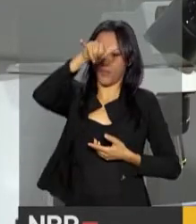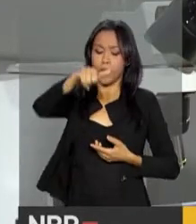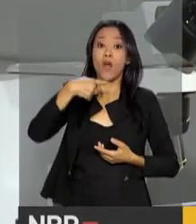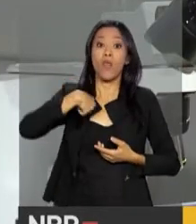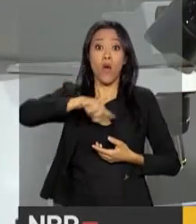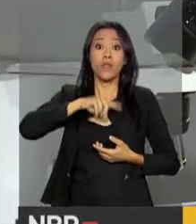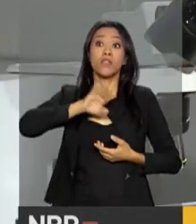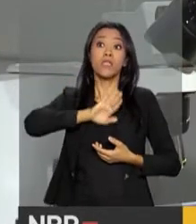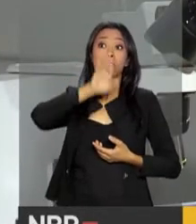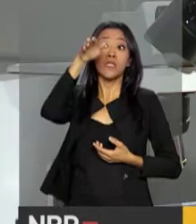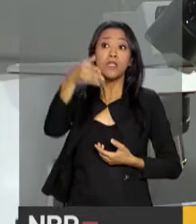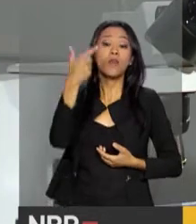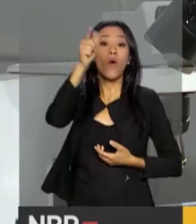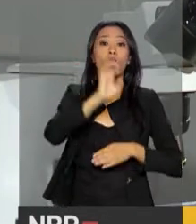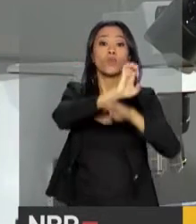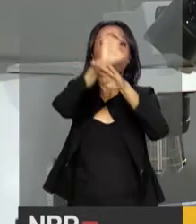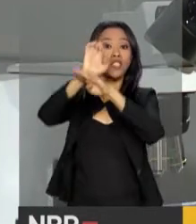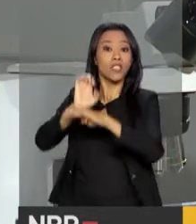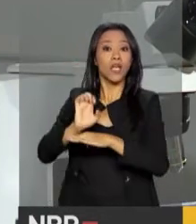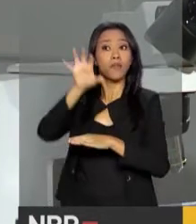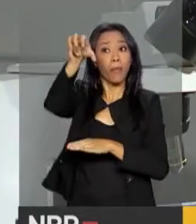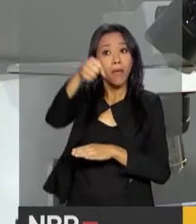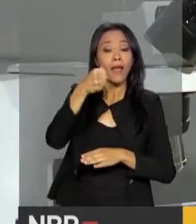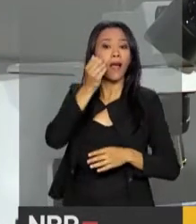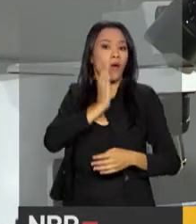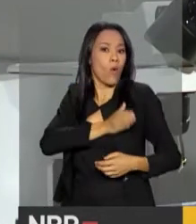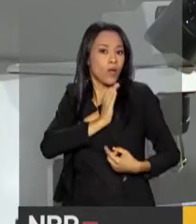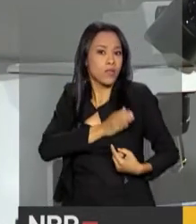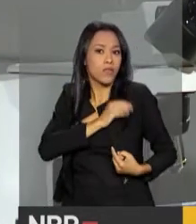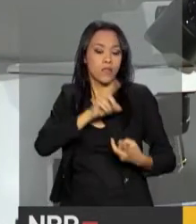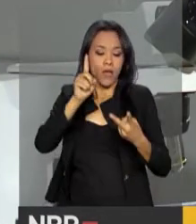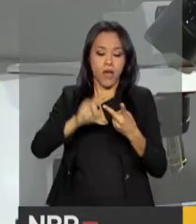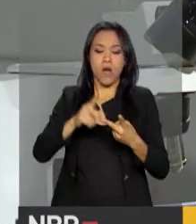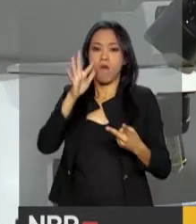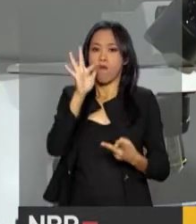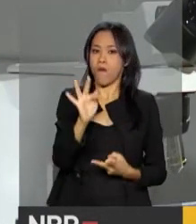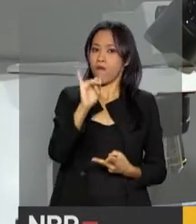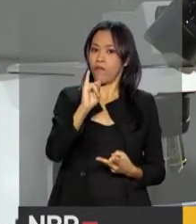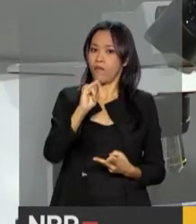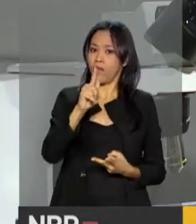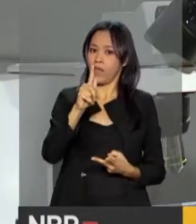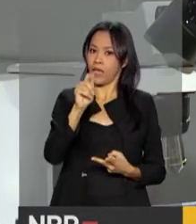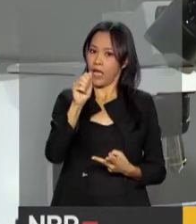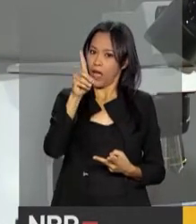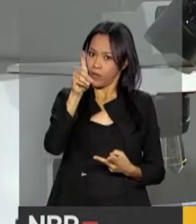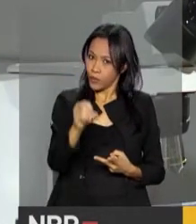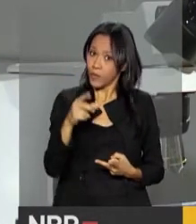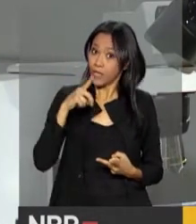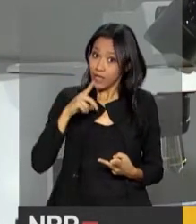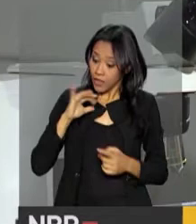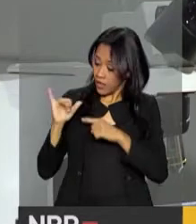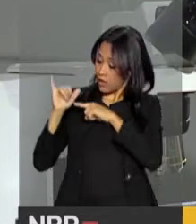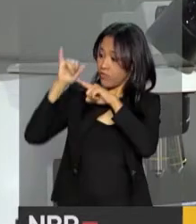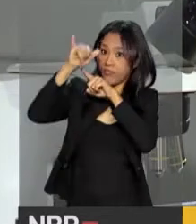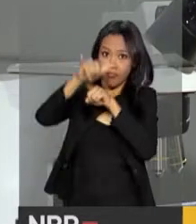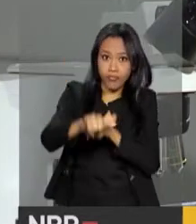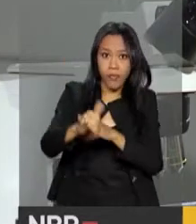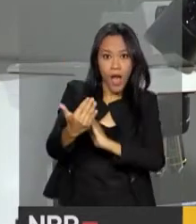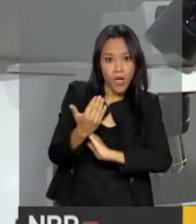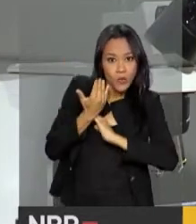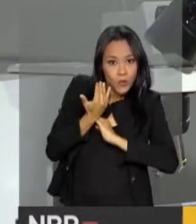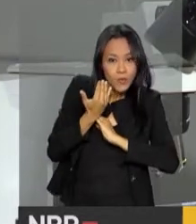estados fazer captação principalmente coração e fígado e ter aeronave disponível e